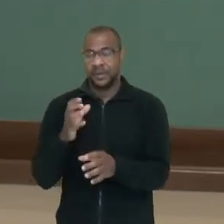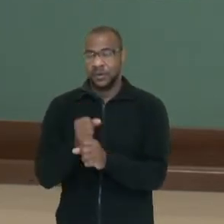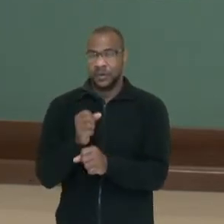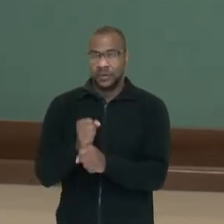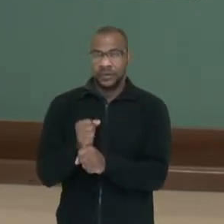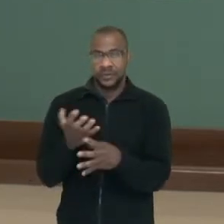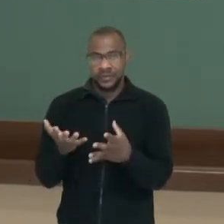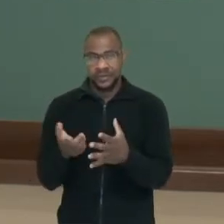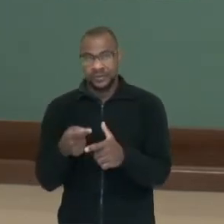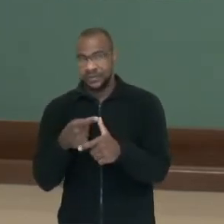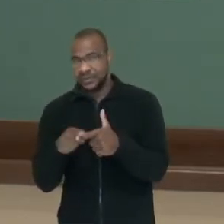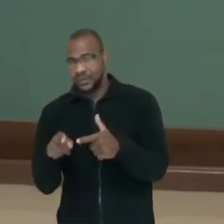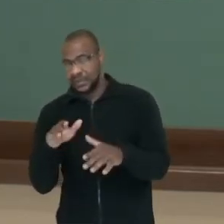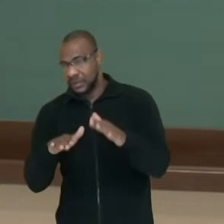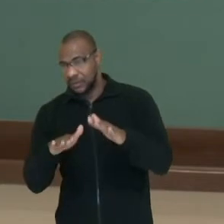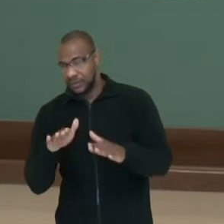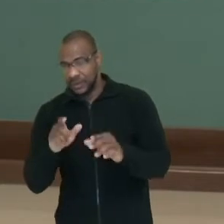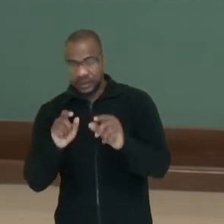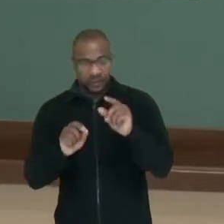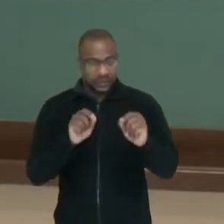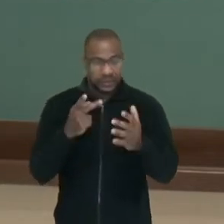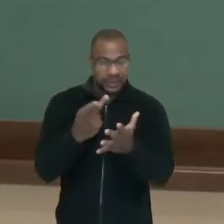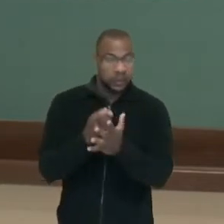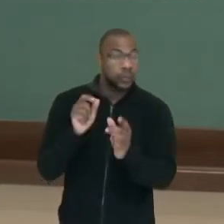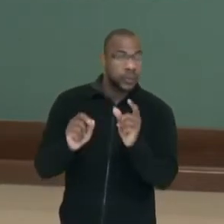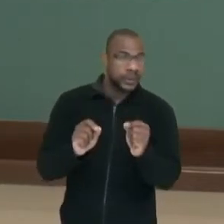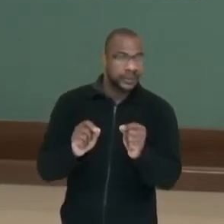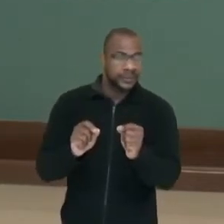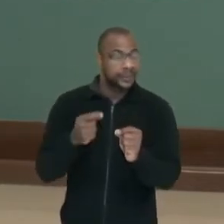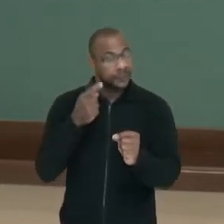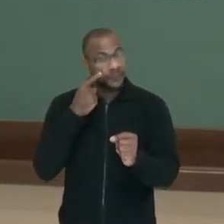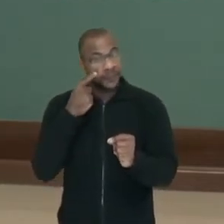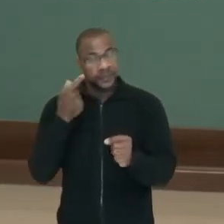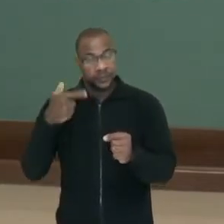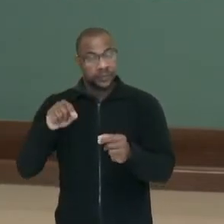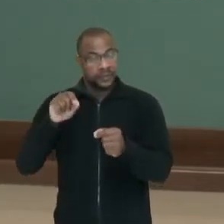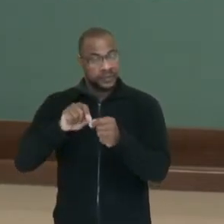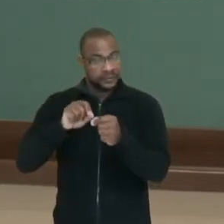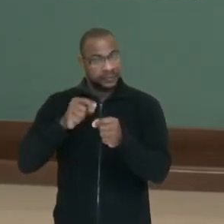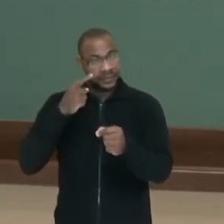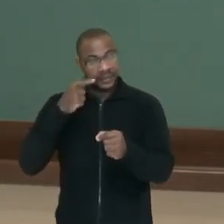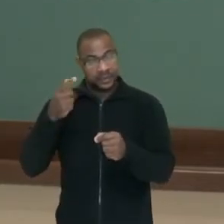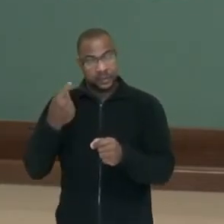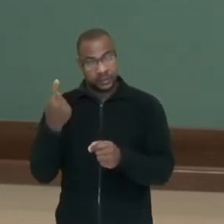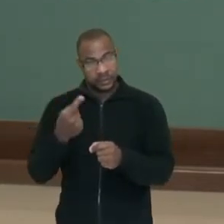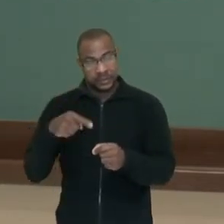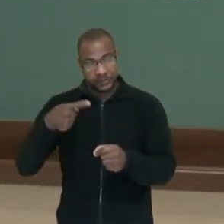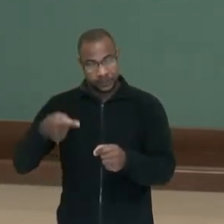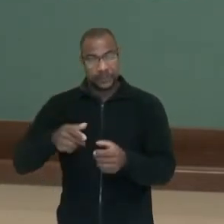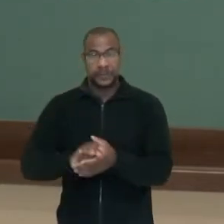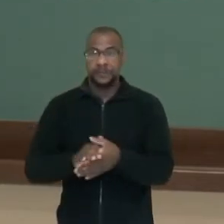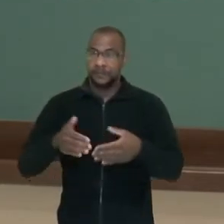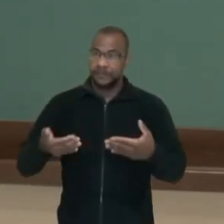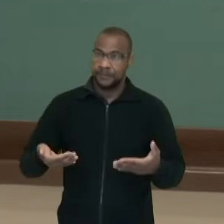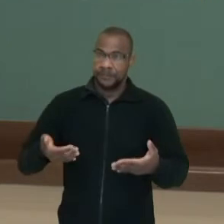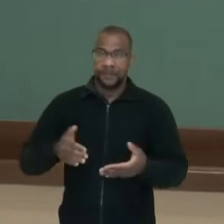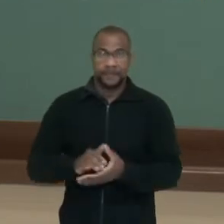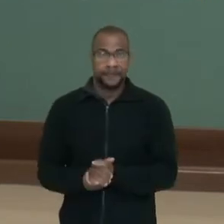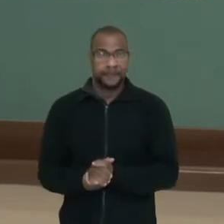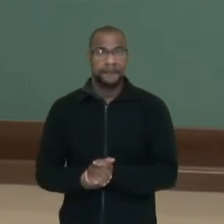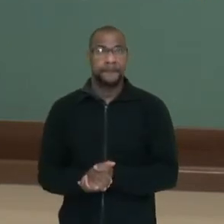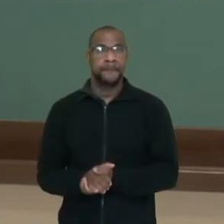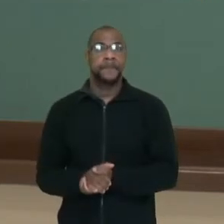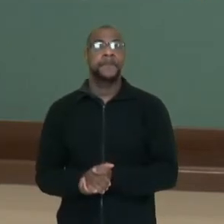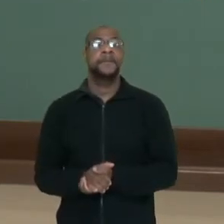dividir, talvez, tá bom? Então, lembrando que essa fórmula relaciona ângulo central e número de